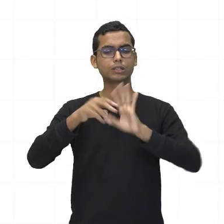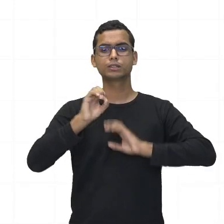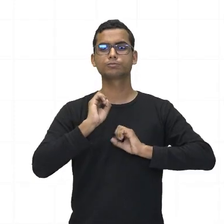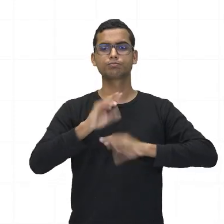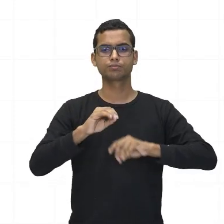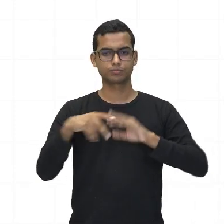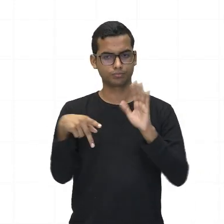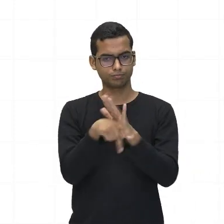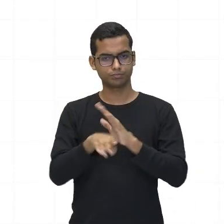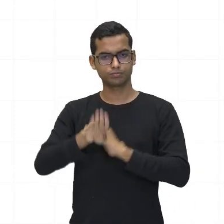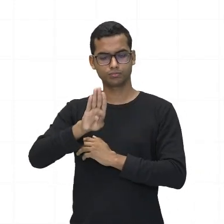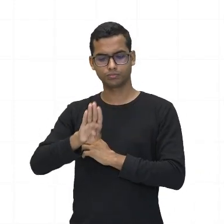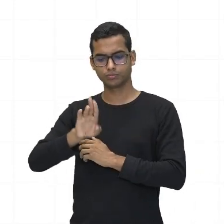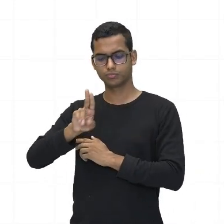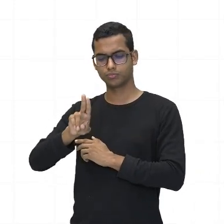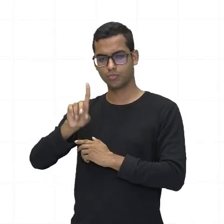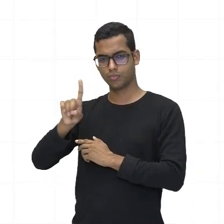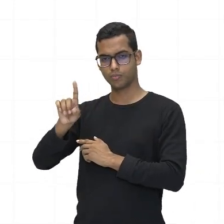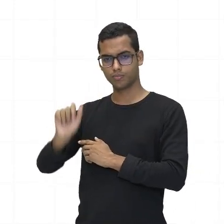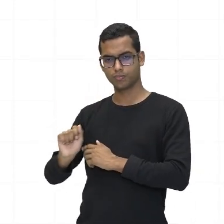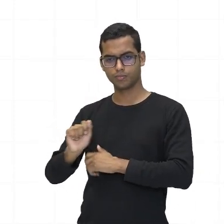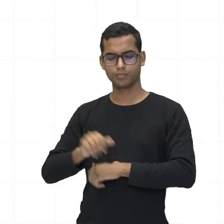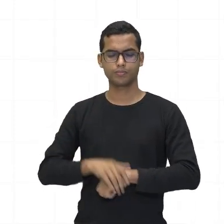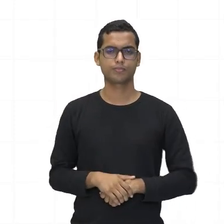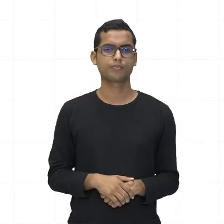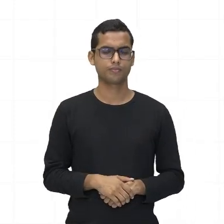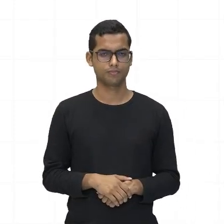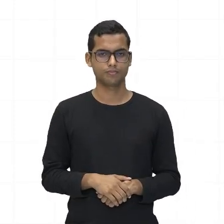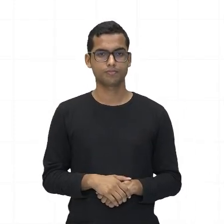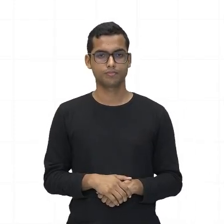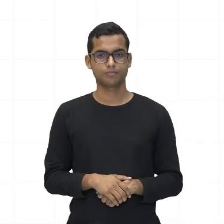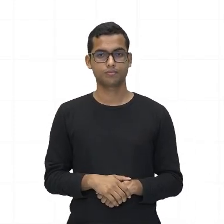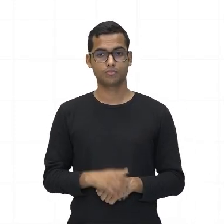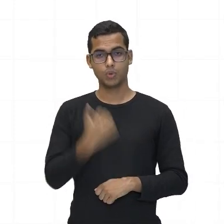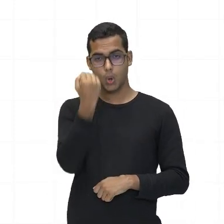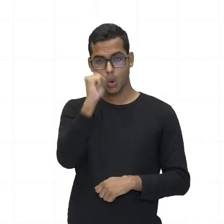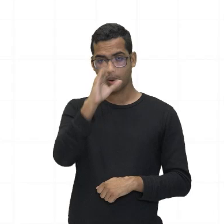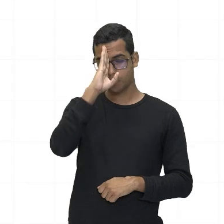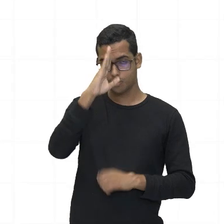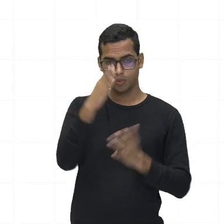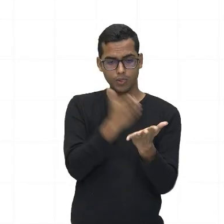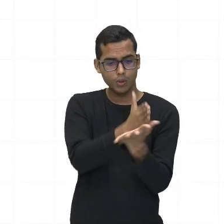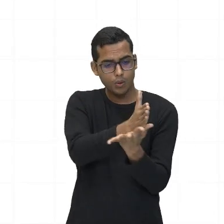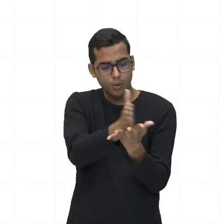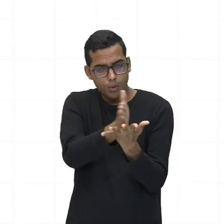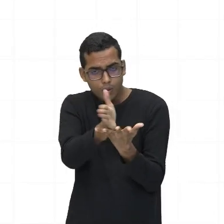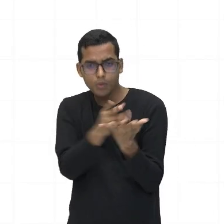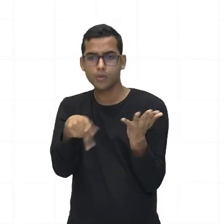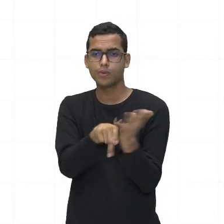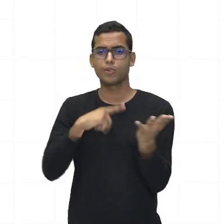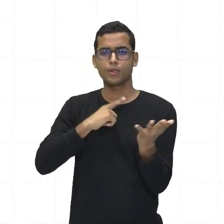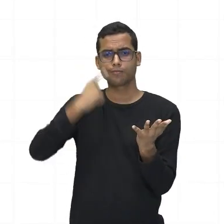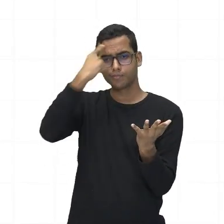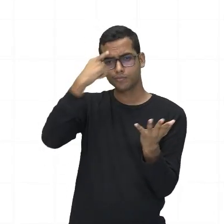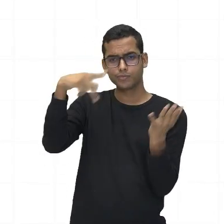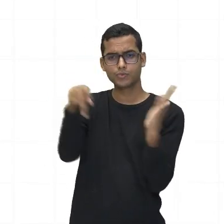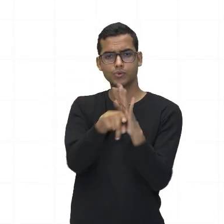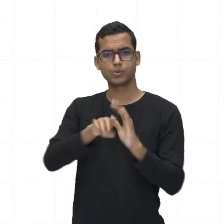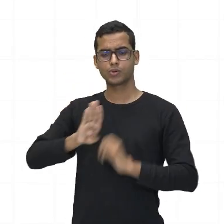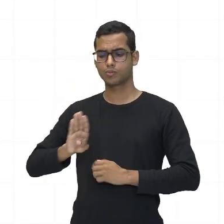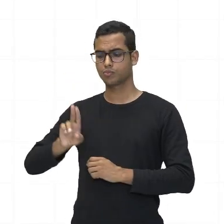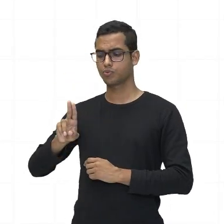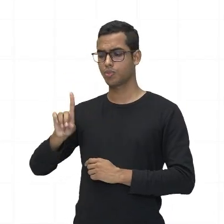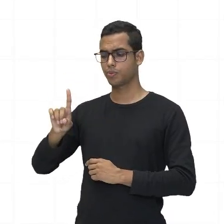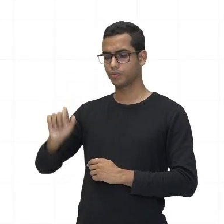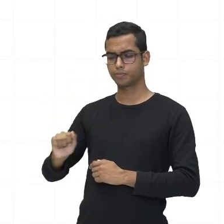Né? 8 principais linhas de pensamento do ensinamento do Buda. Né? E essas 8 principais